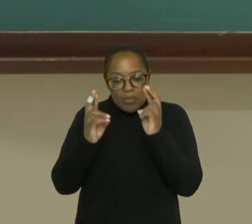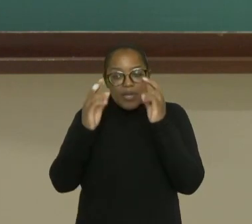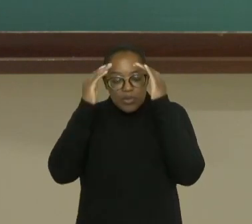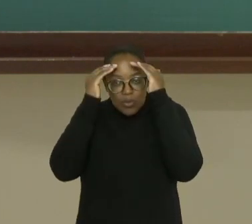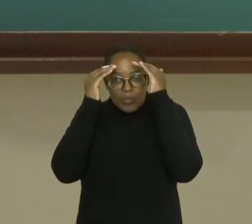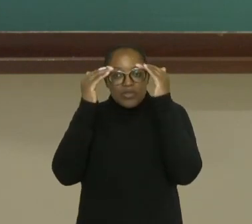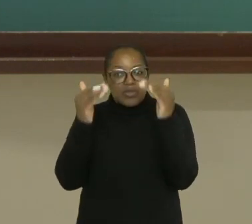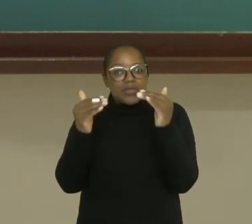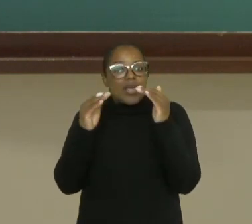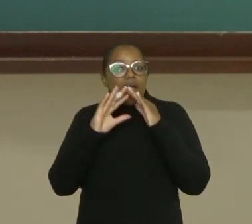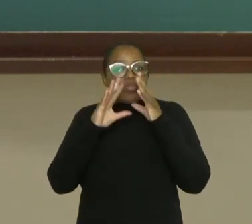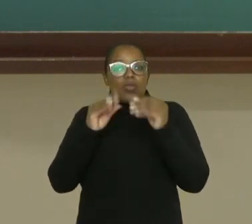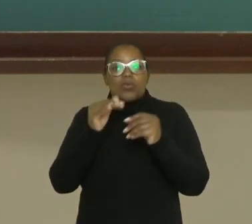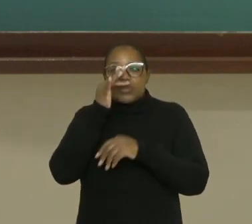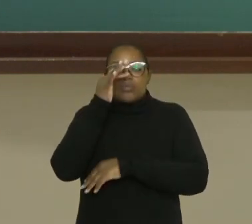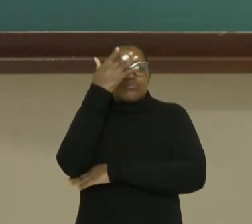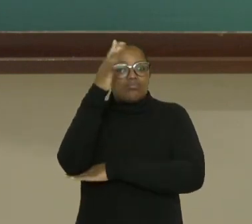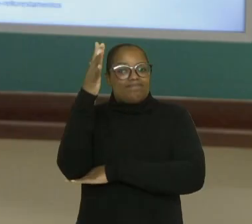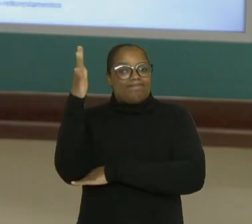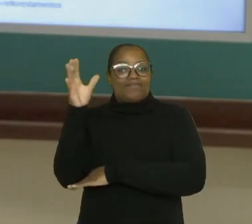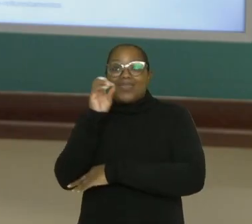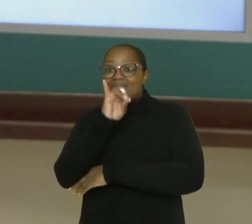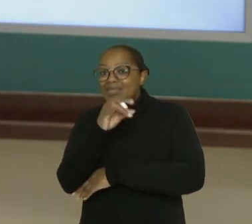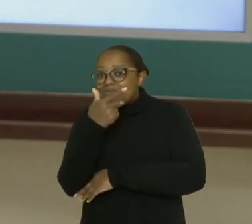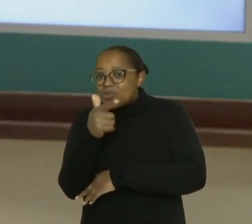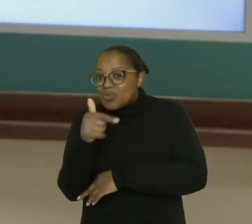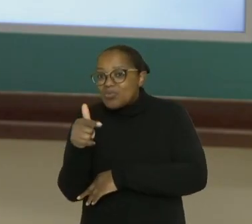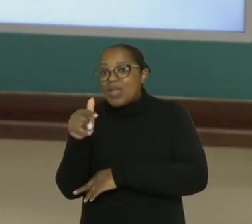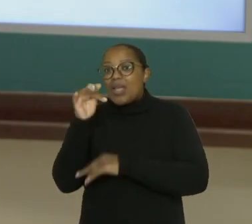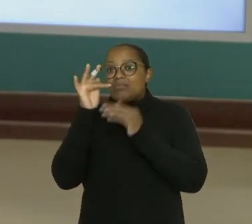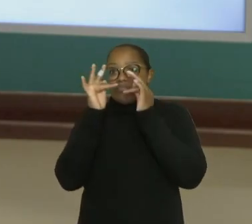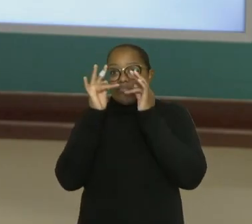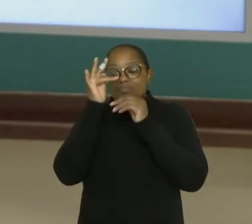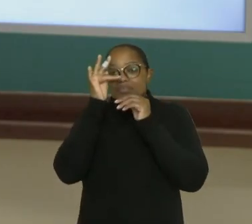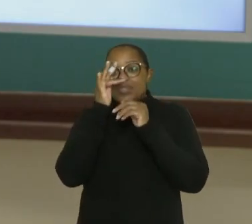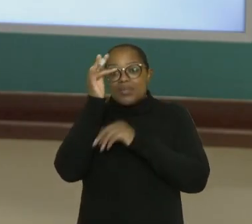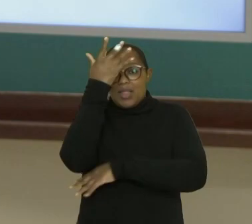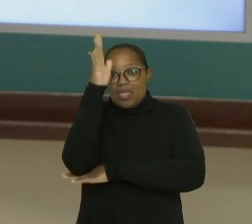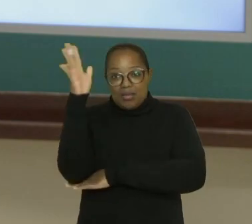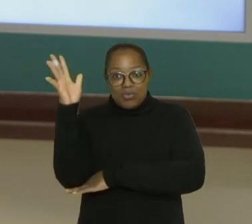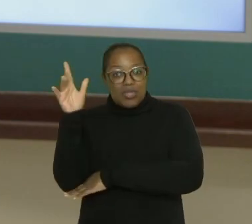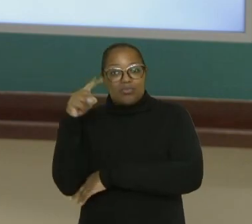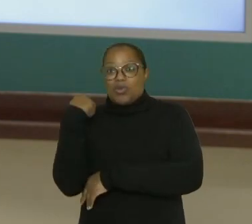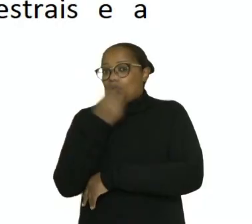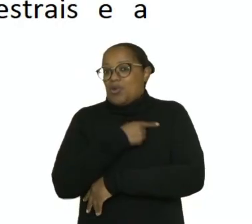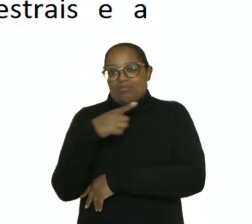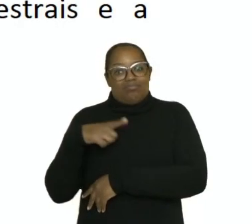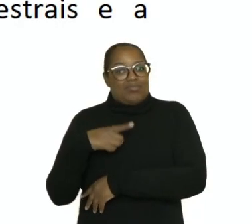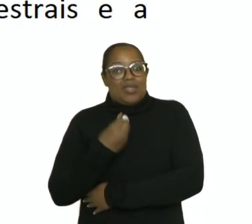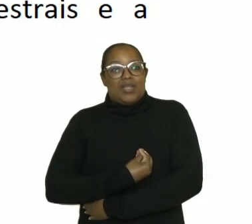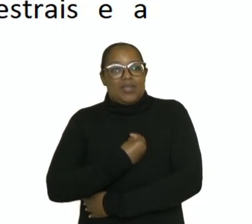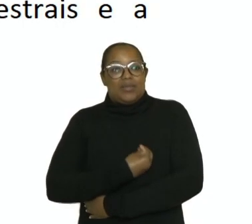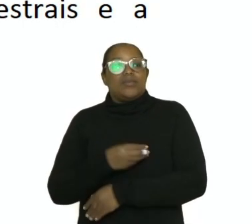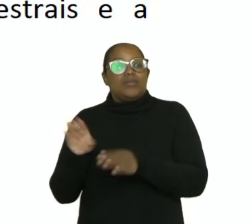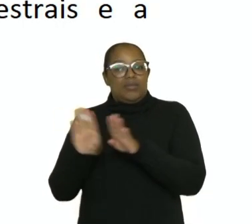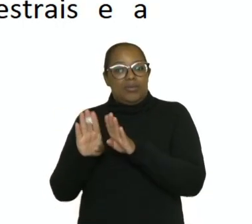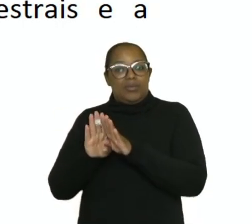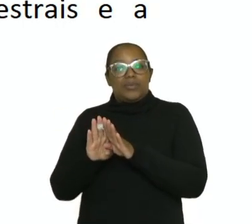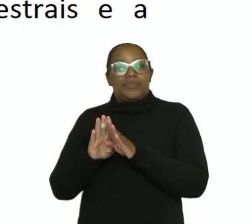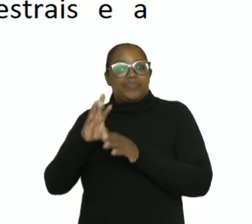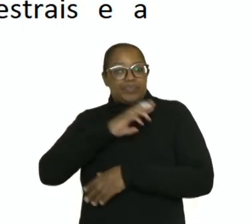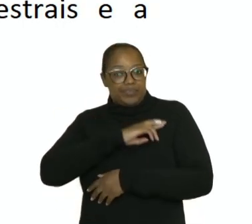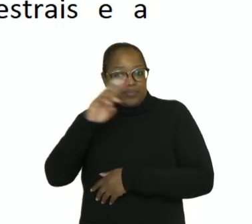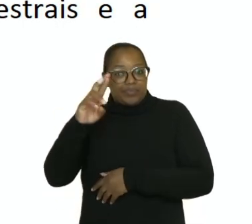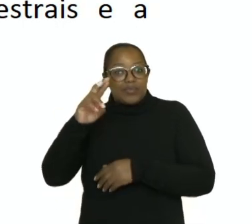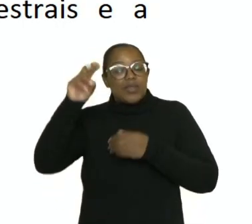a natureza, pois sem a natureza nós também não existiríamos. A religiosidade indígena